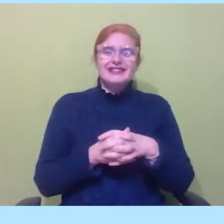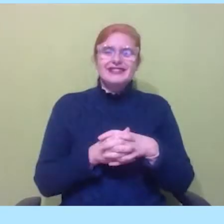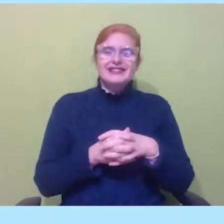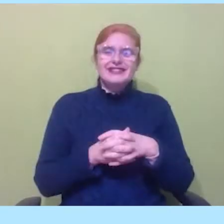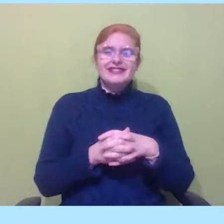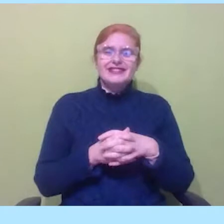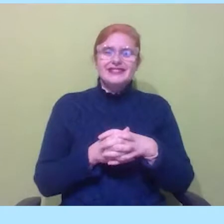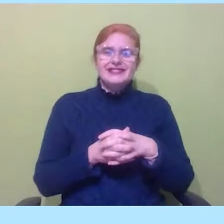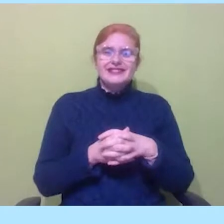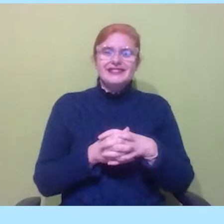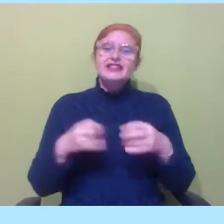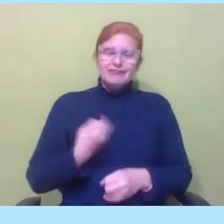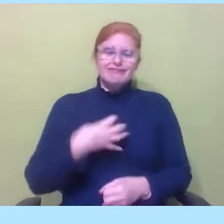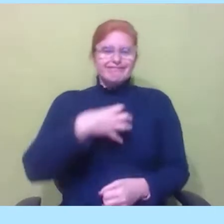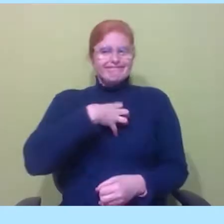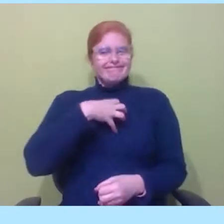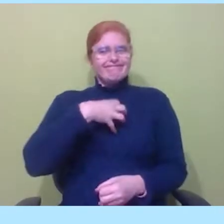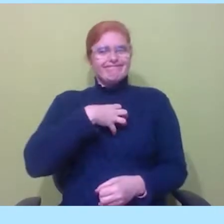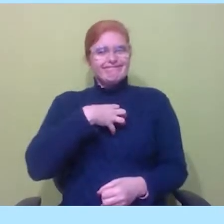me sinto muito contemplada.